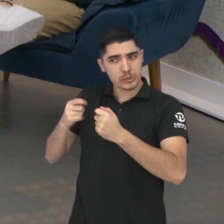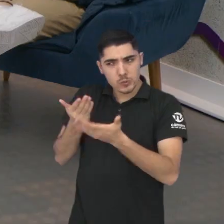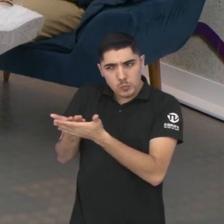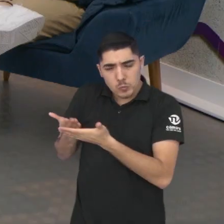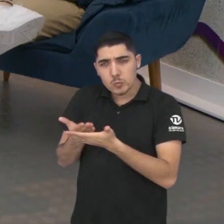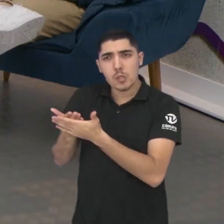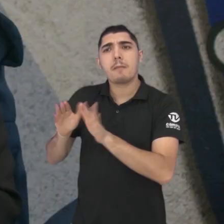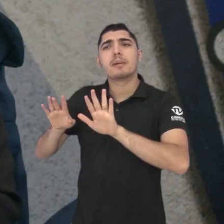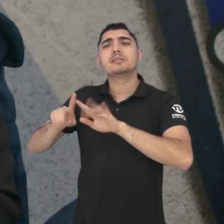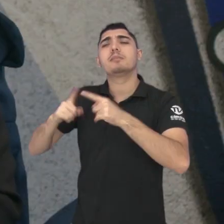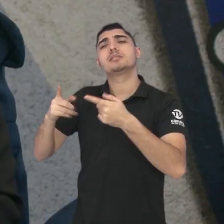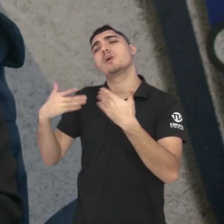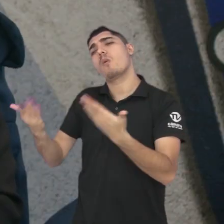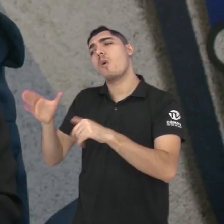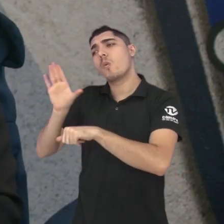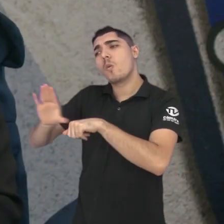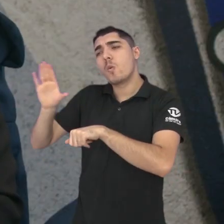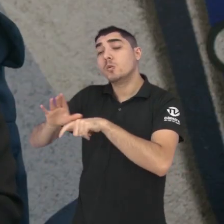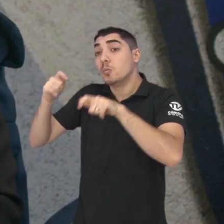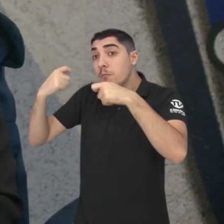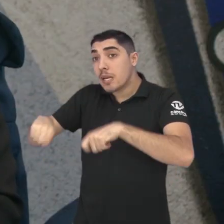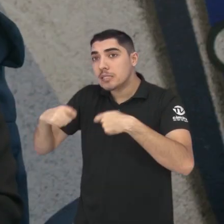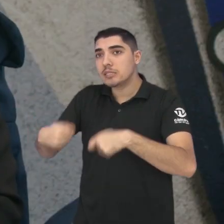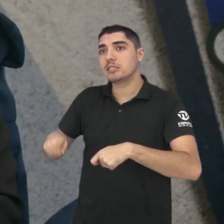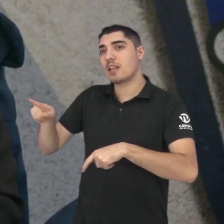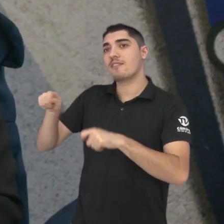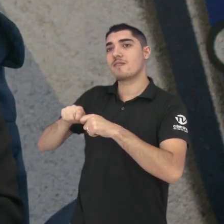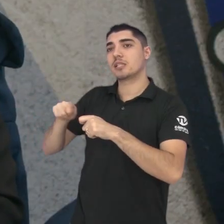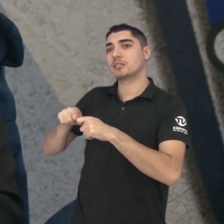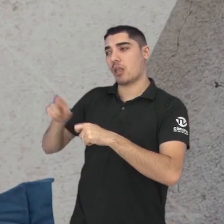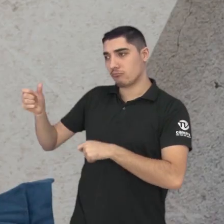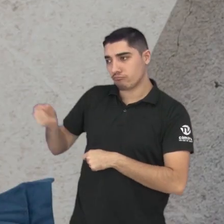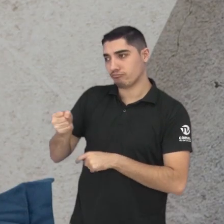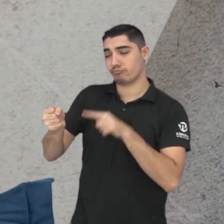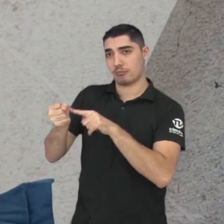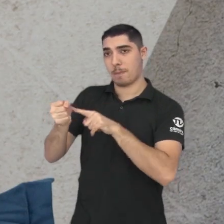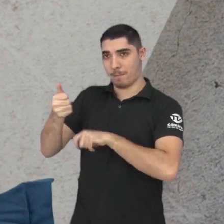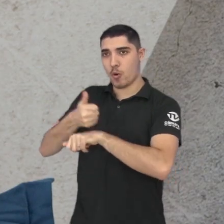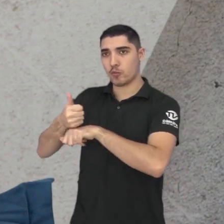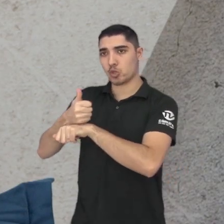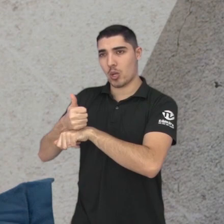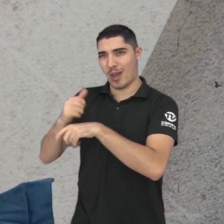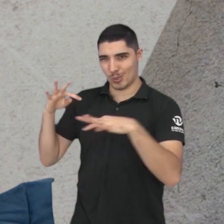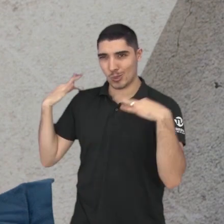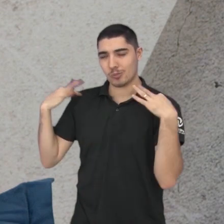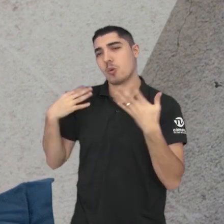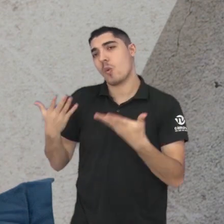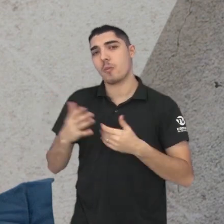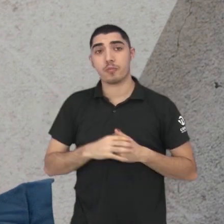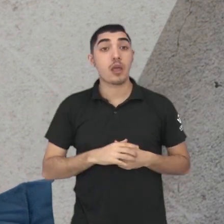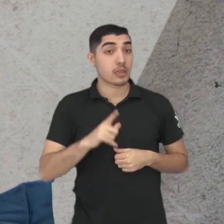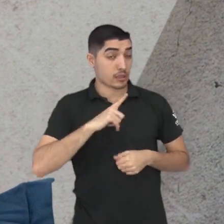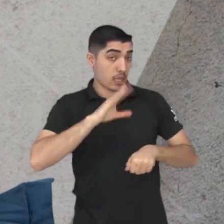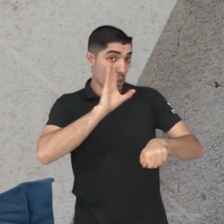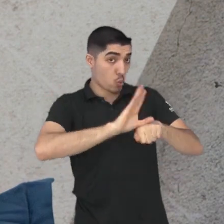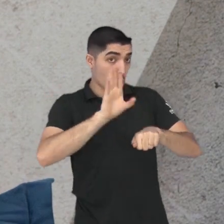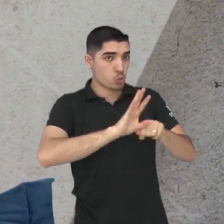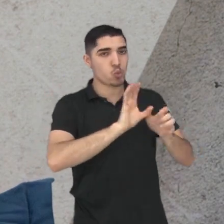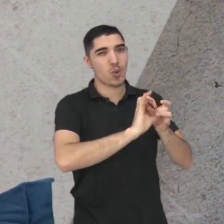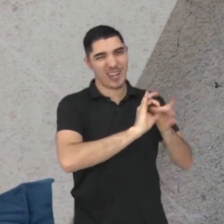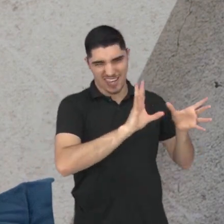muito. Quais são as formações necessárias para esse profissional? A gente tem esses cursos, né, que são cursos